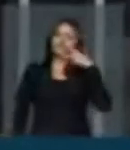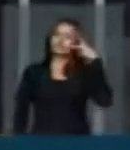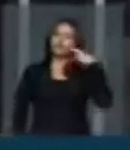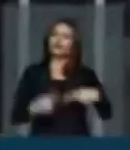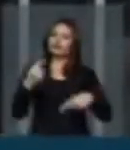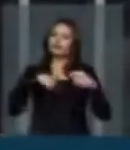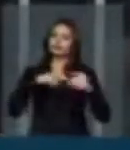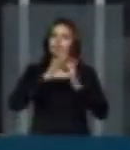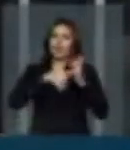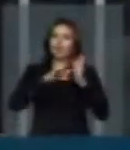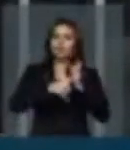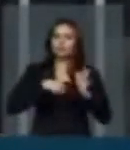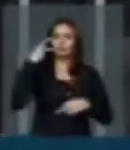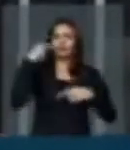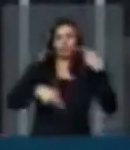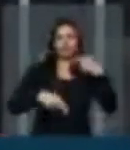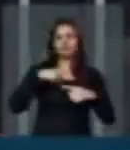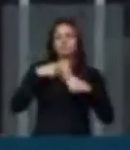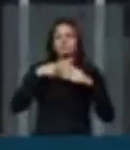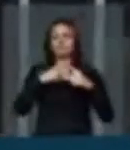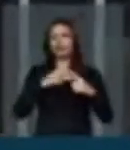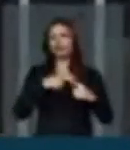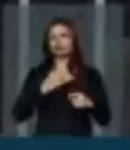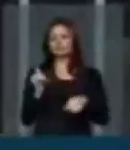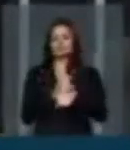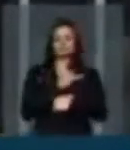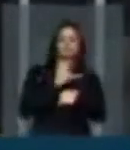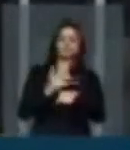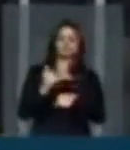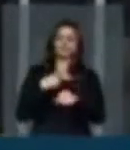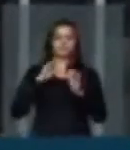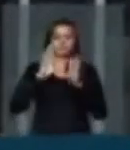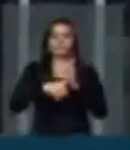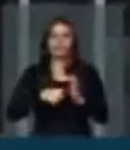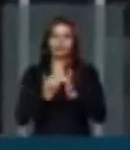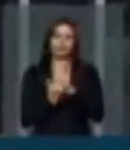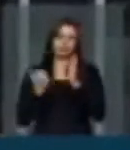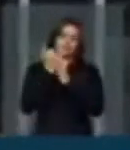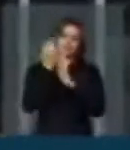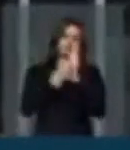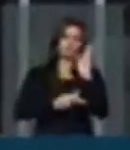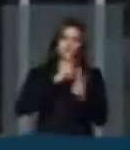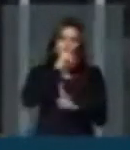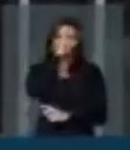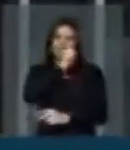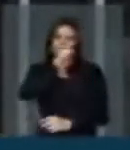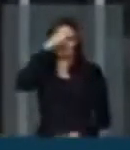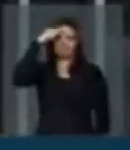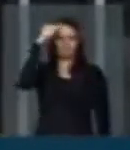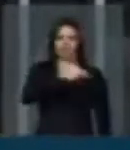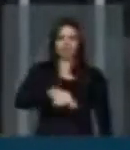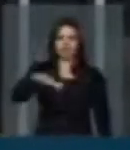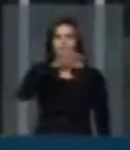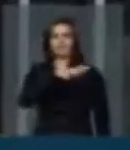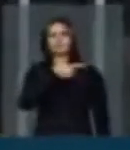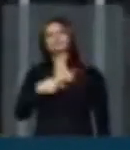corrupção política, de uma deslavada tática corrupta para alavancar um projeto de poder. Como ressaltou